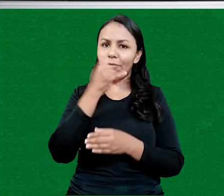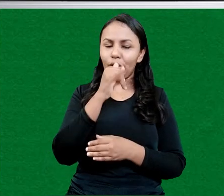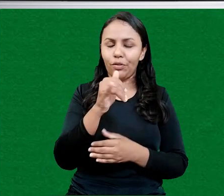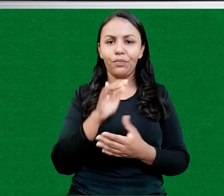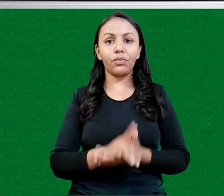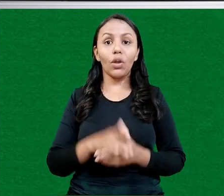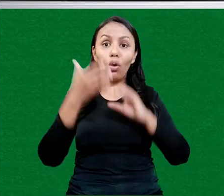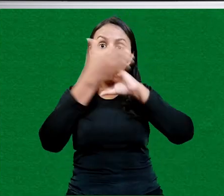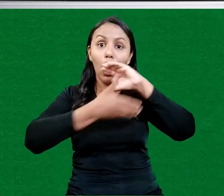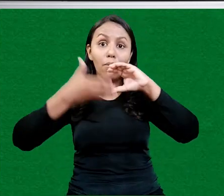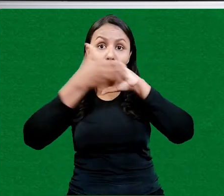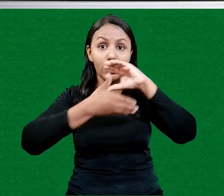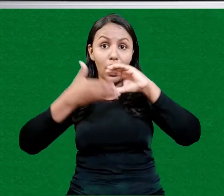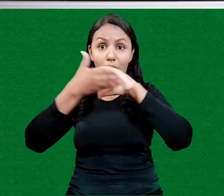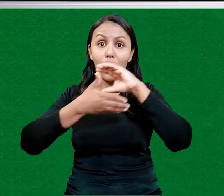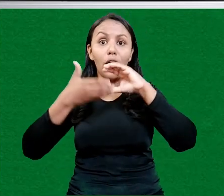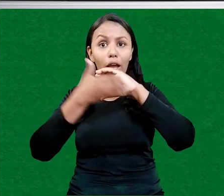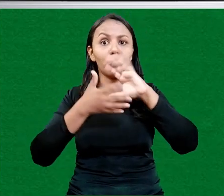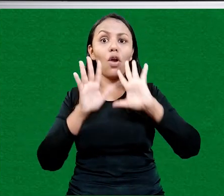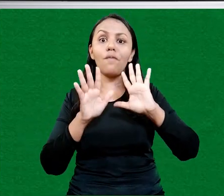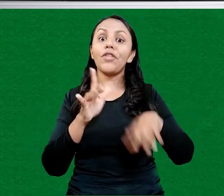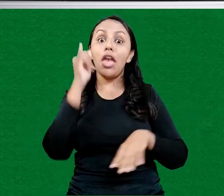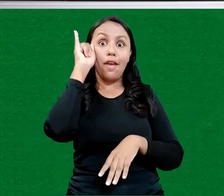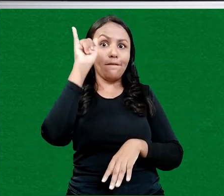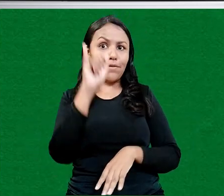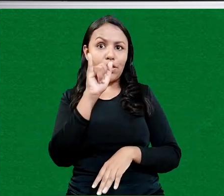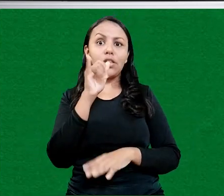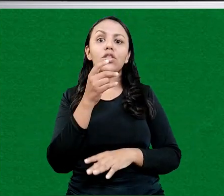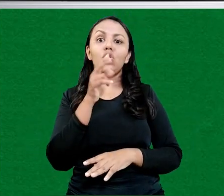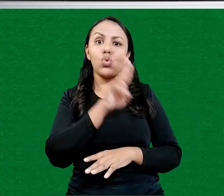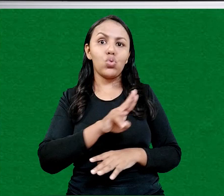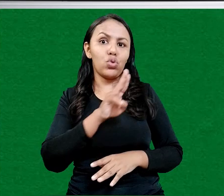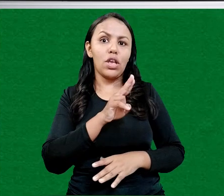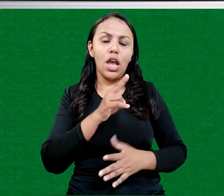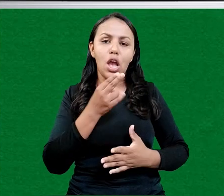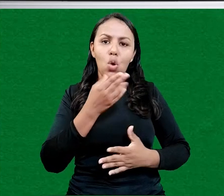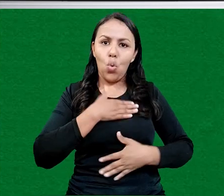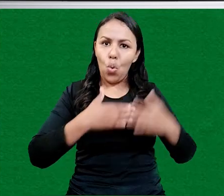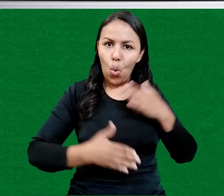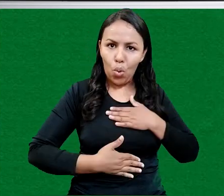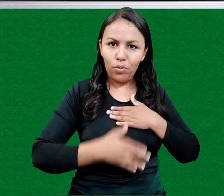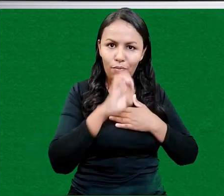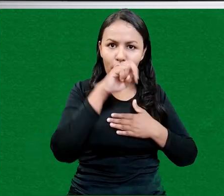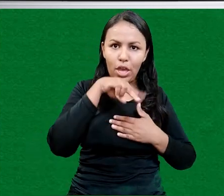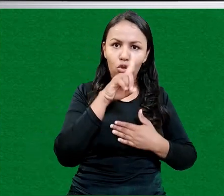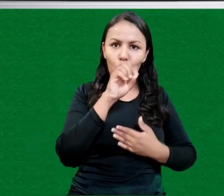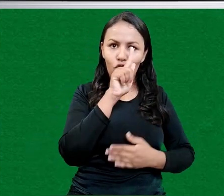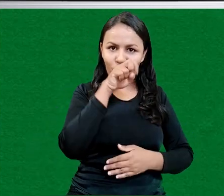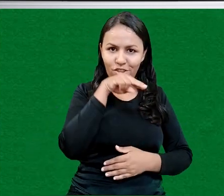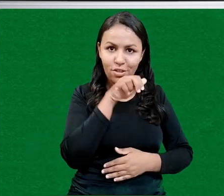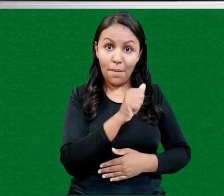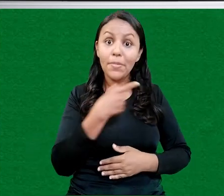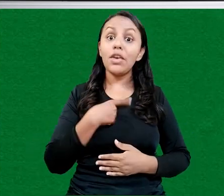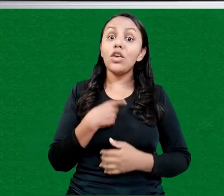ele vai fazer o quê? Ele vai poupar as nossas reservas endógenas ou corporais e vai fazer com que a